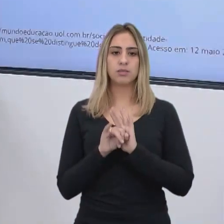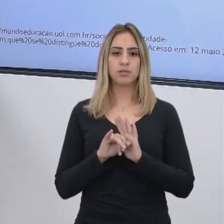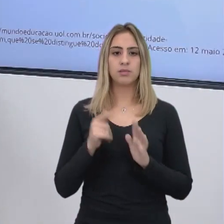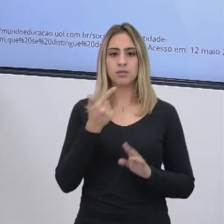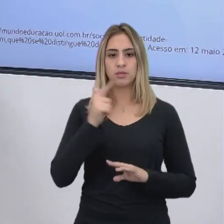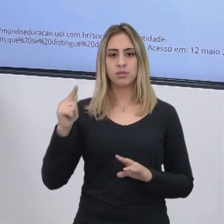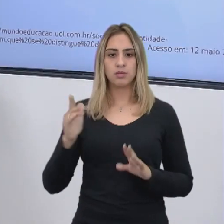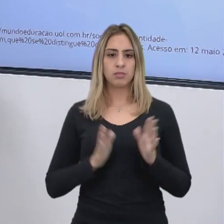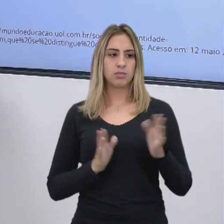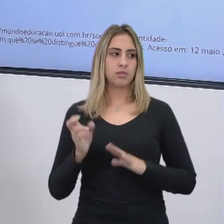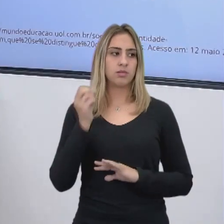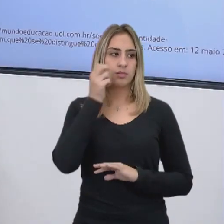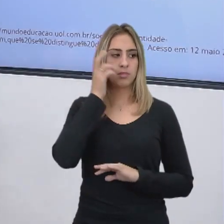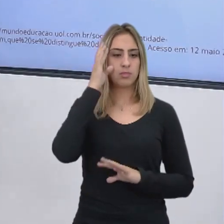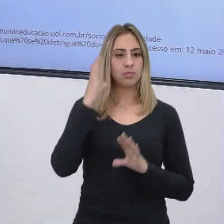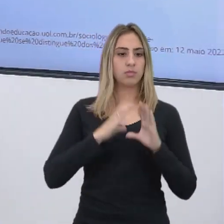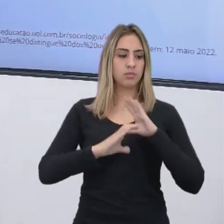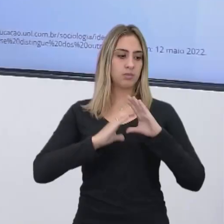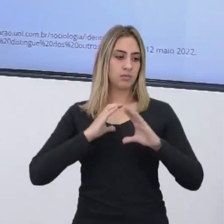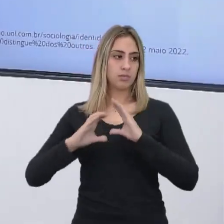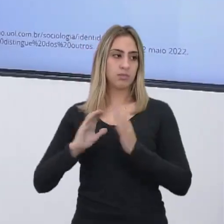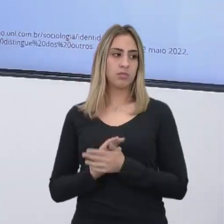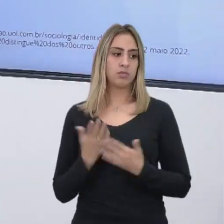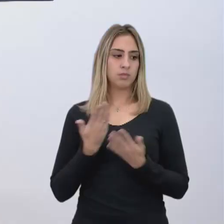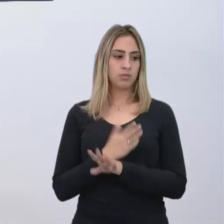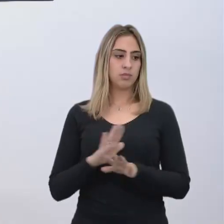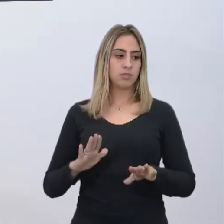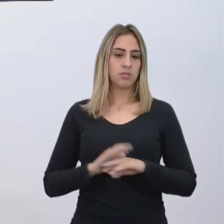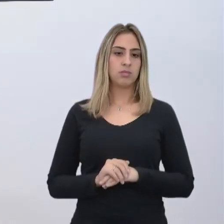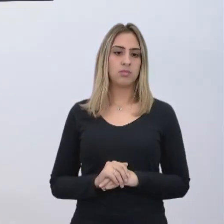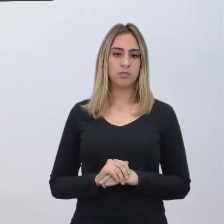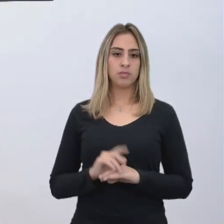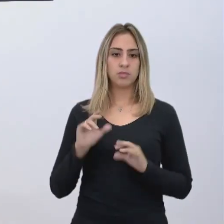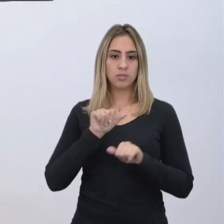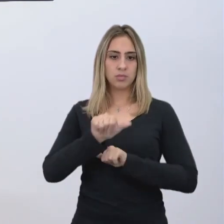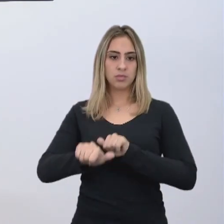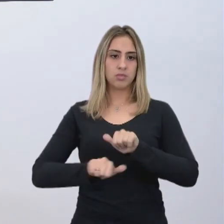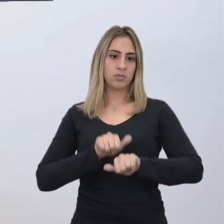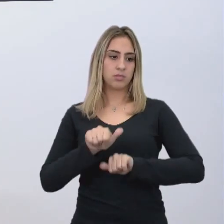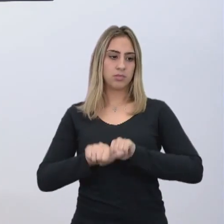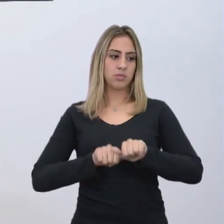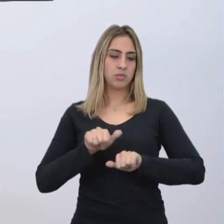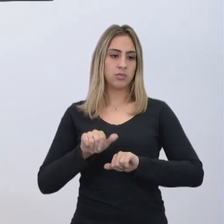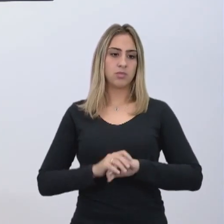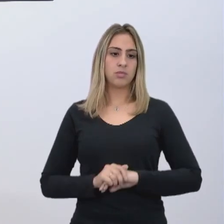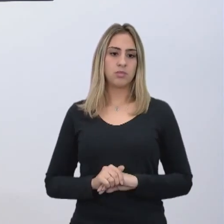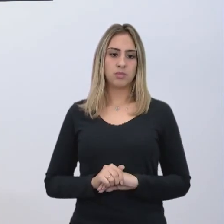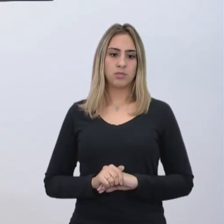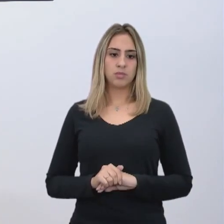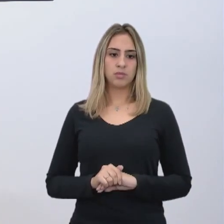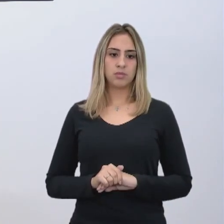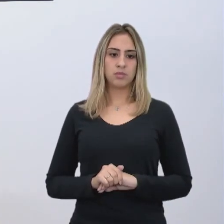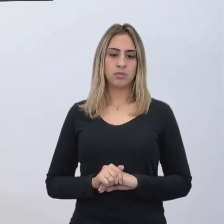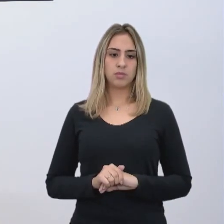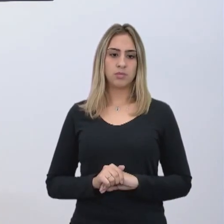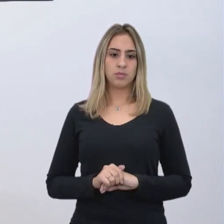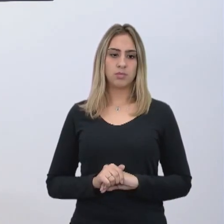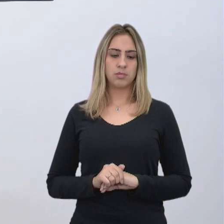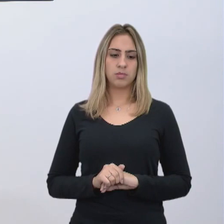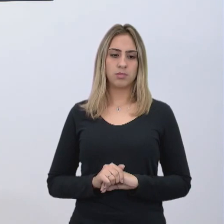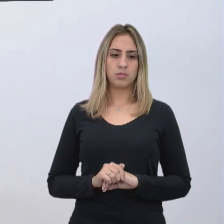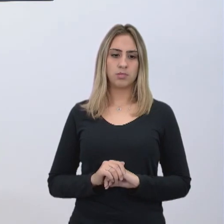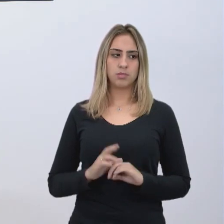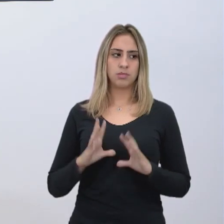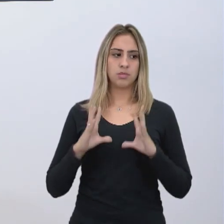também pelos meios de comunicação, a gente acaba fazendo com que isso se torne, meu Deus, algo aconteça, tá tudo bem. Tá vendo?